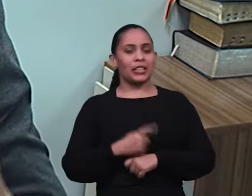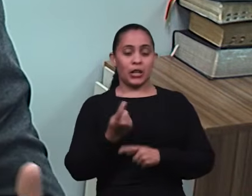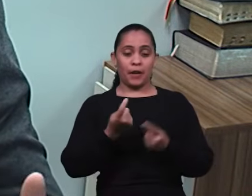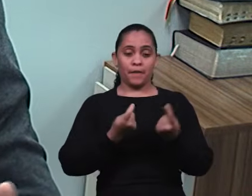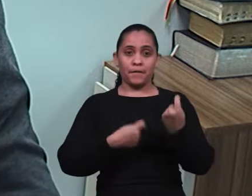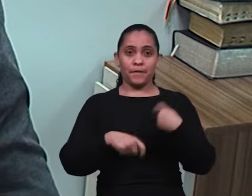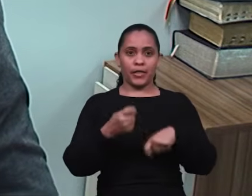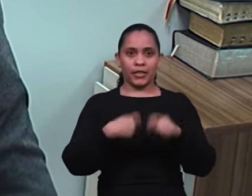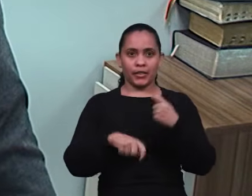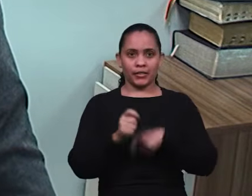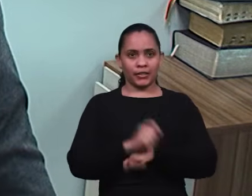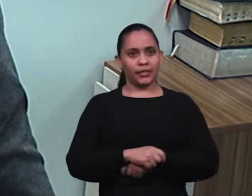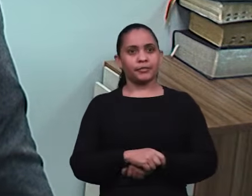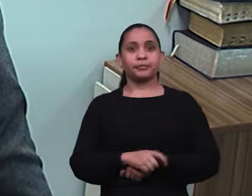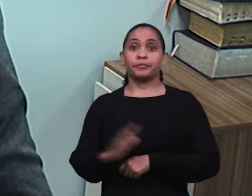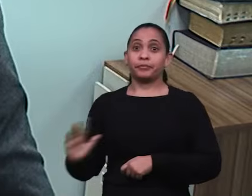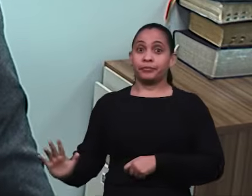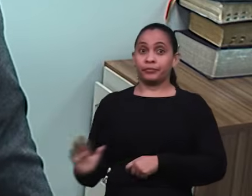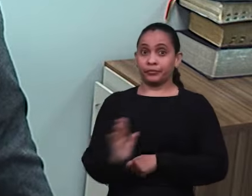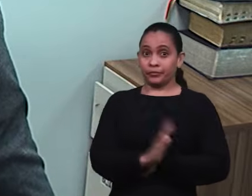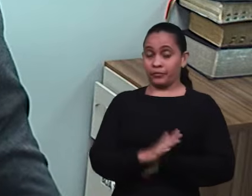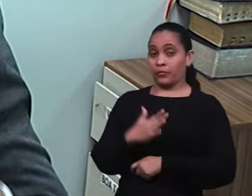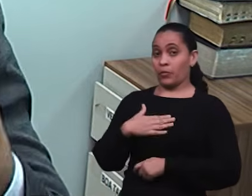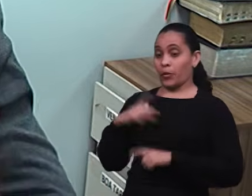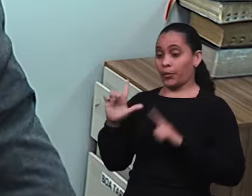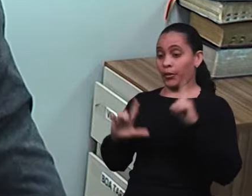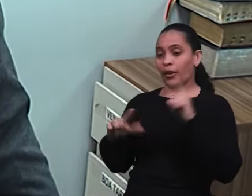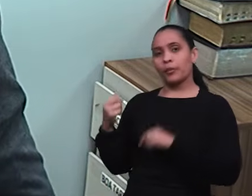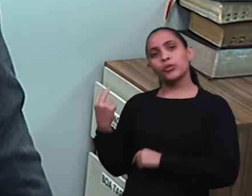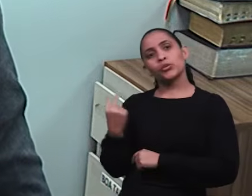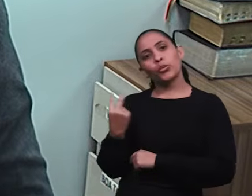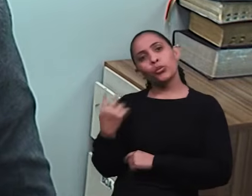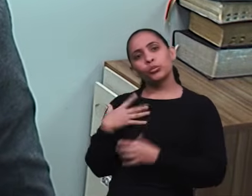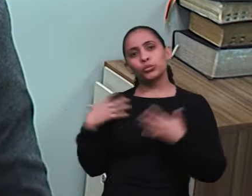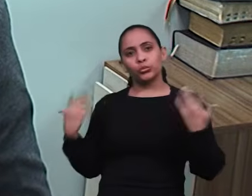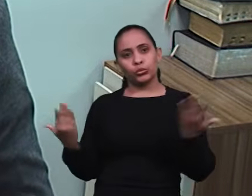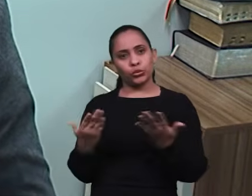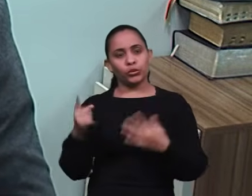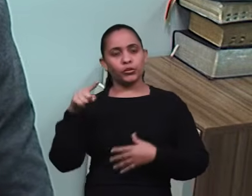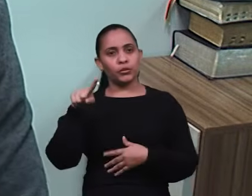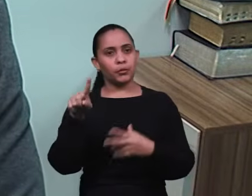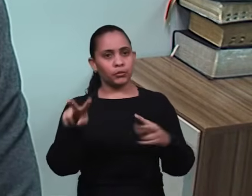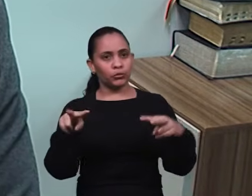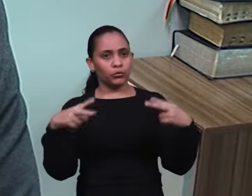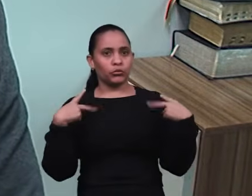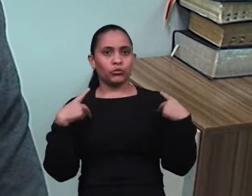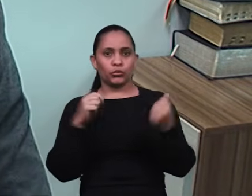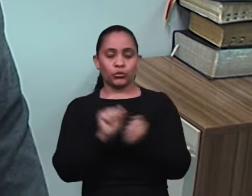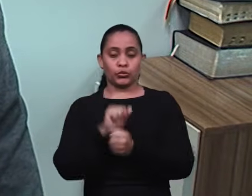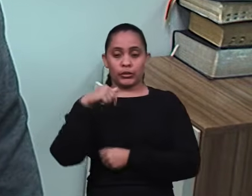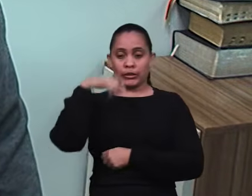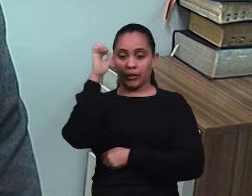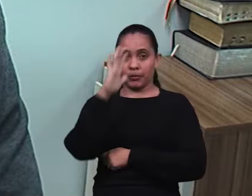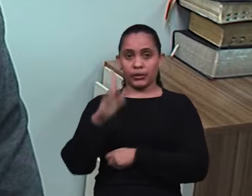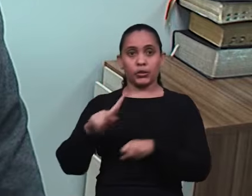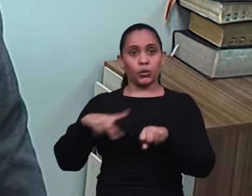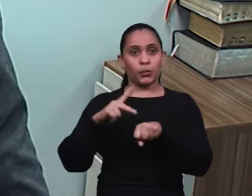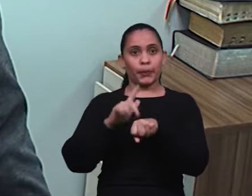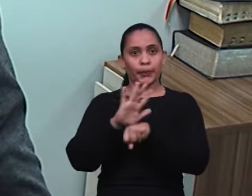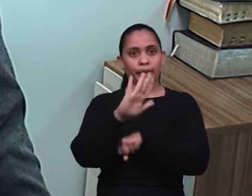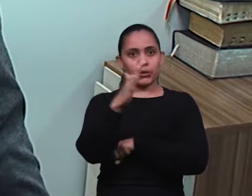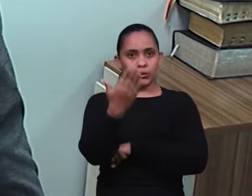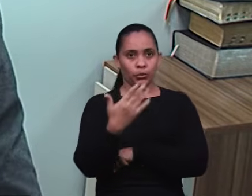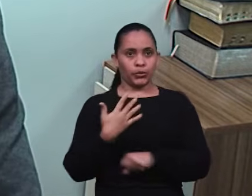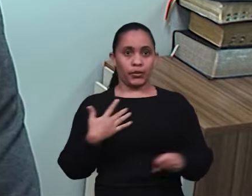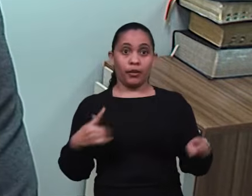tivemos a estreia e vamos agora para o nosso segundo episódio. E você vai poder acompanhar conosco, você que está no Brasil, você que também está aí